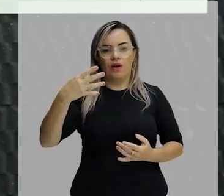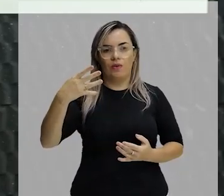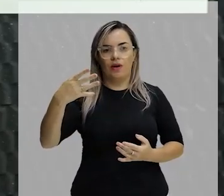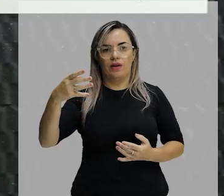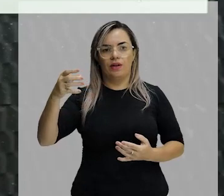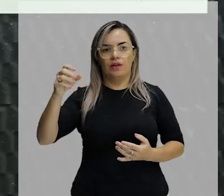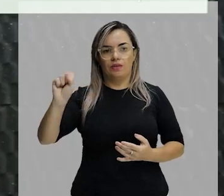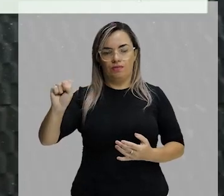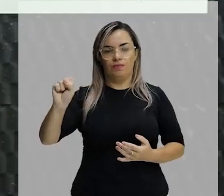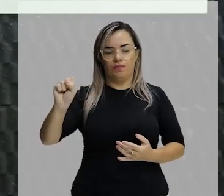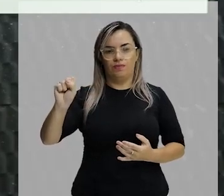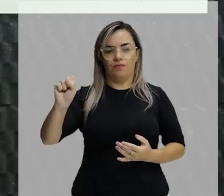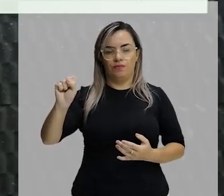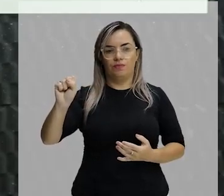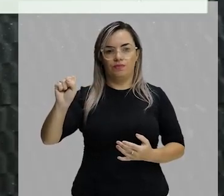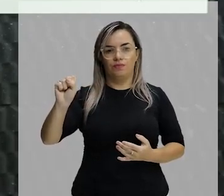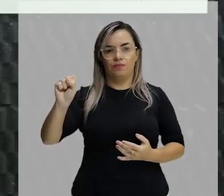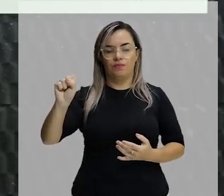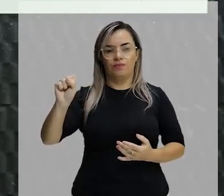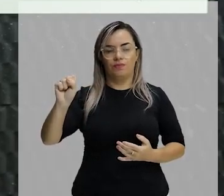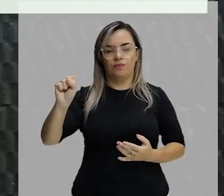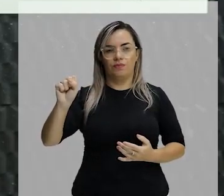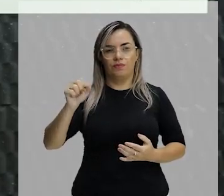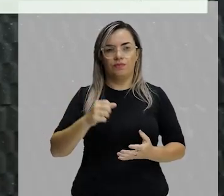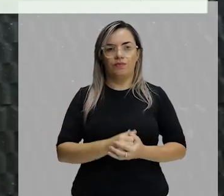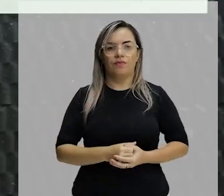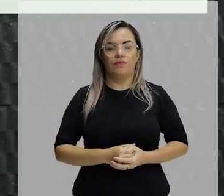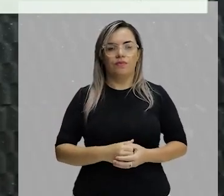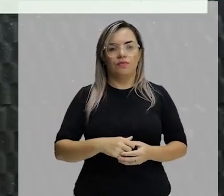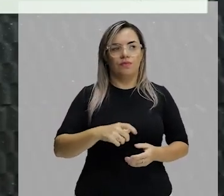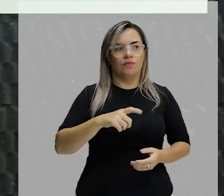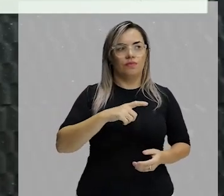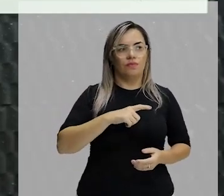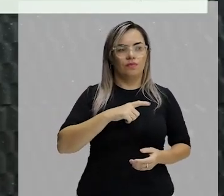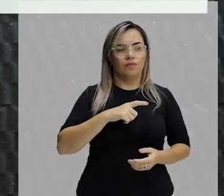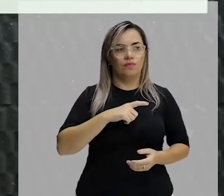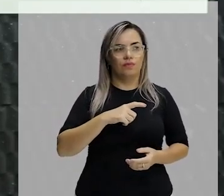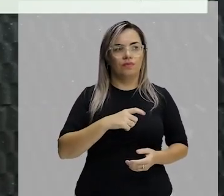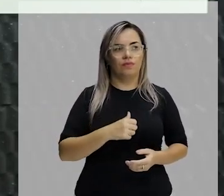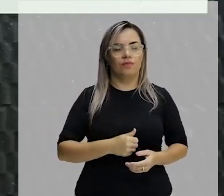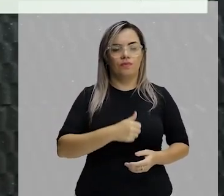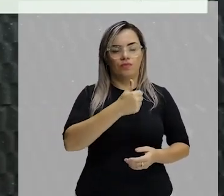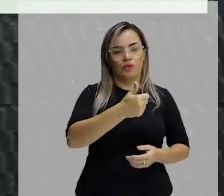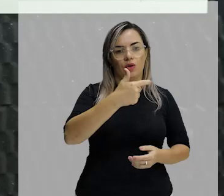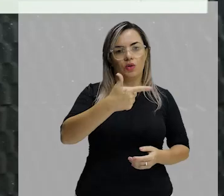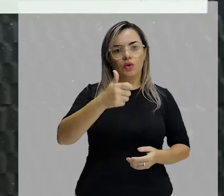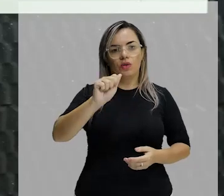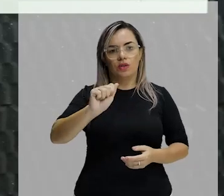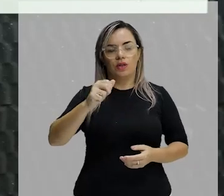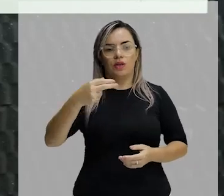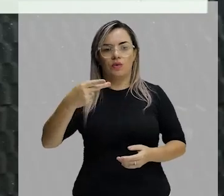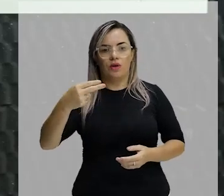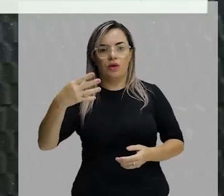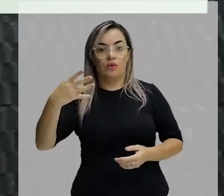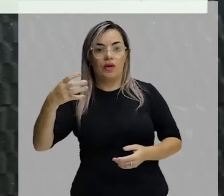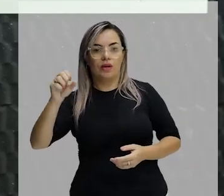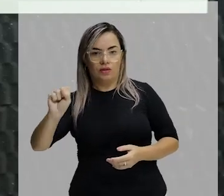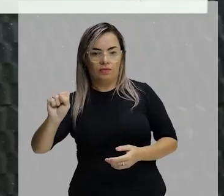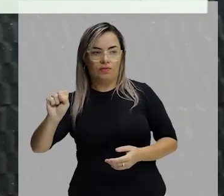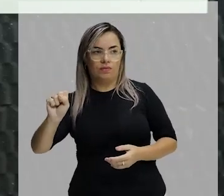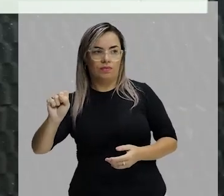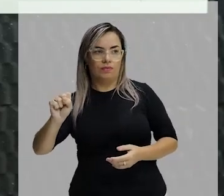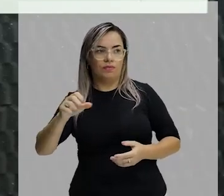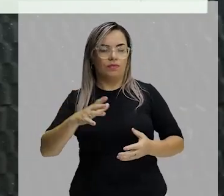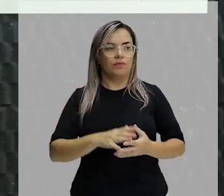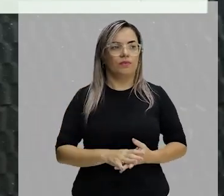arestas. Você tem 12 arestas, então você vai ter 12A igual a 48. Então, com isso,